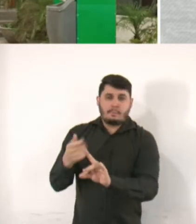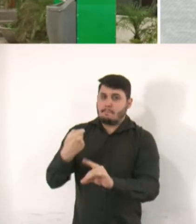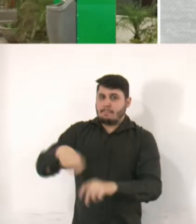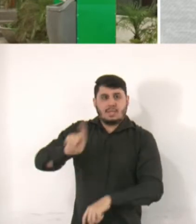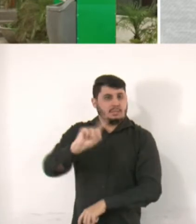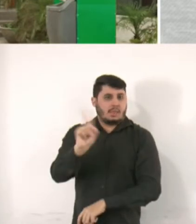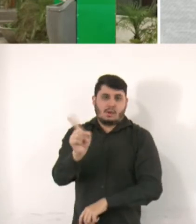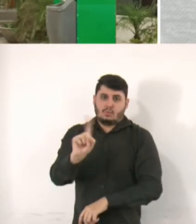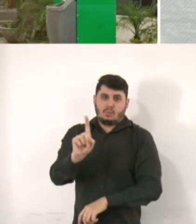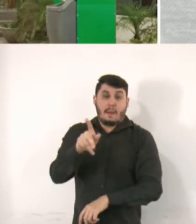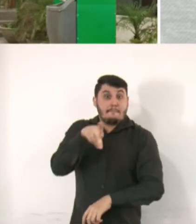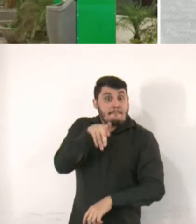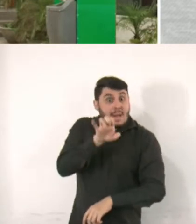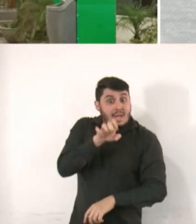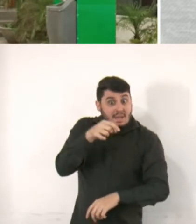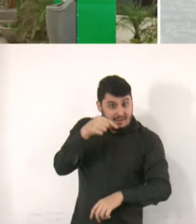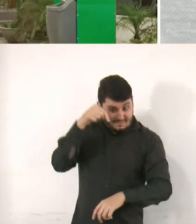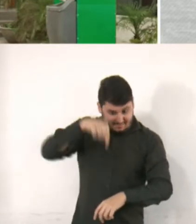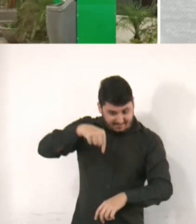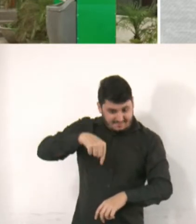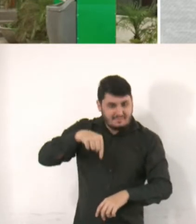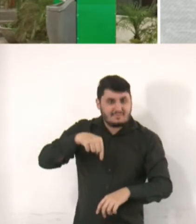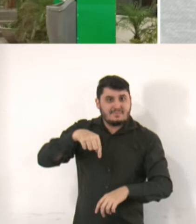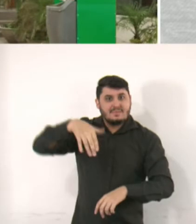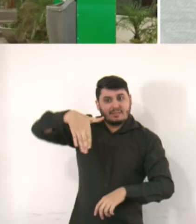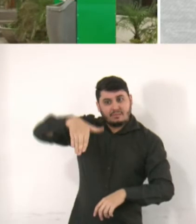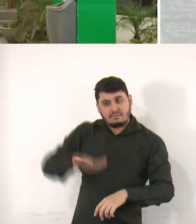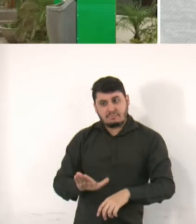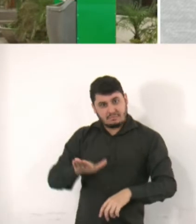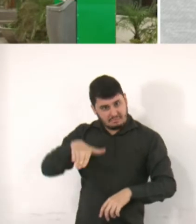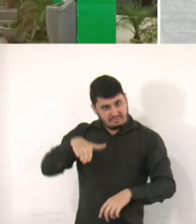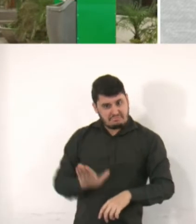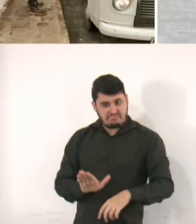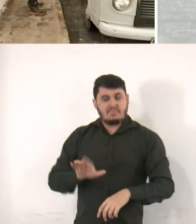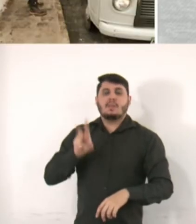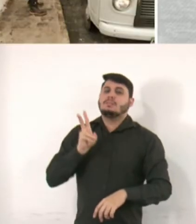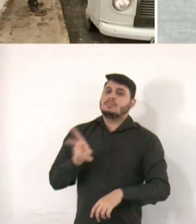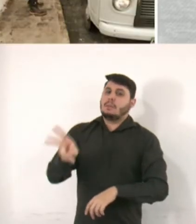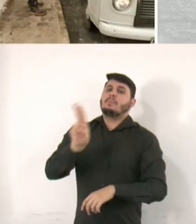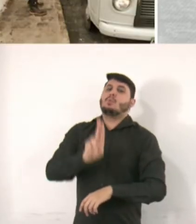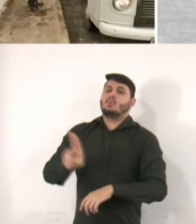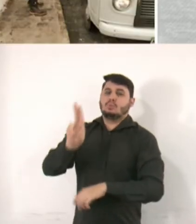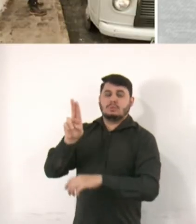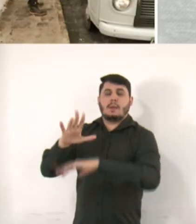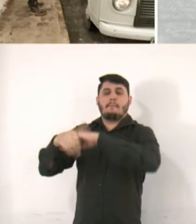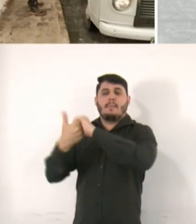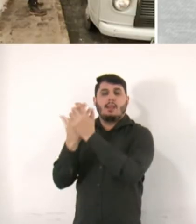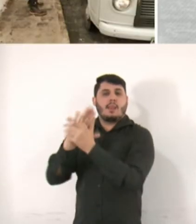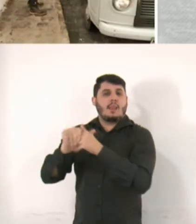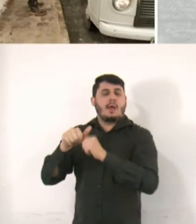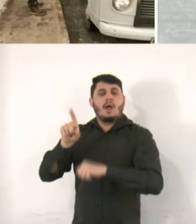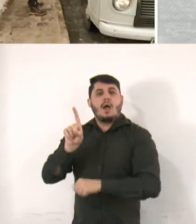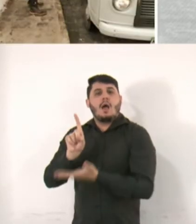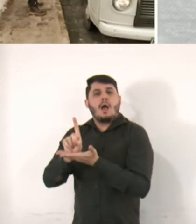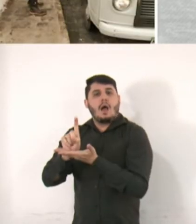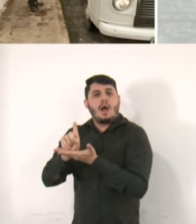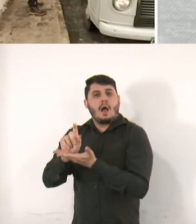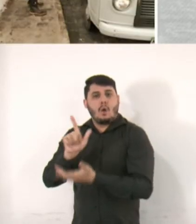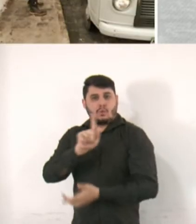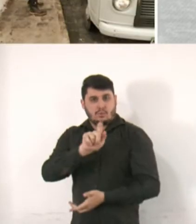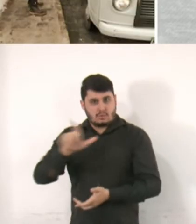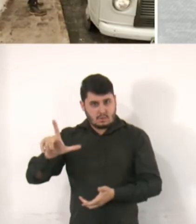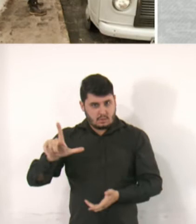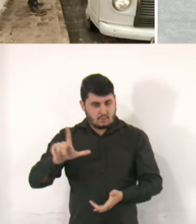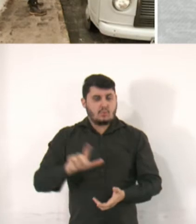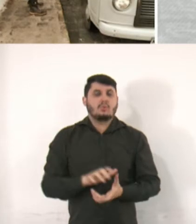aciona e poderá higienizar as mãos. E em relação à sanitização,